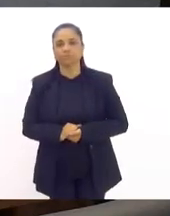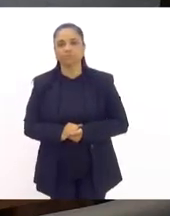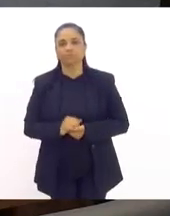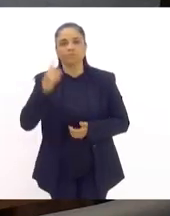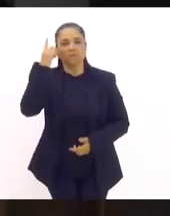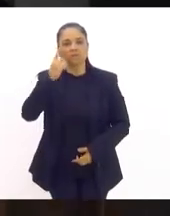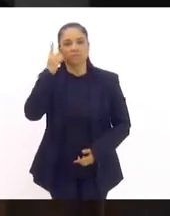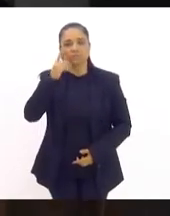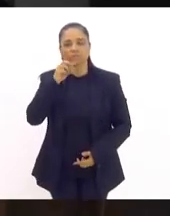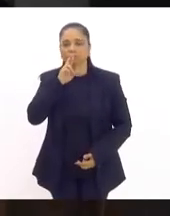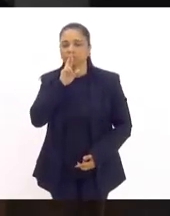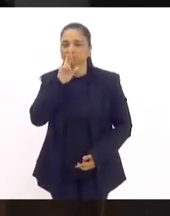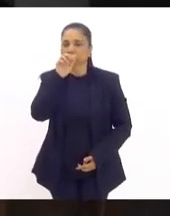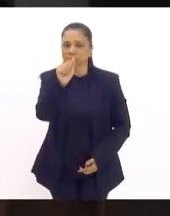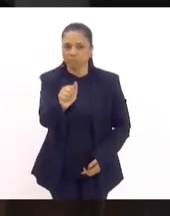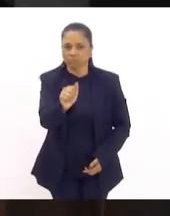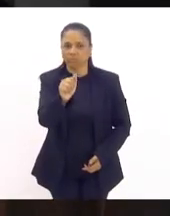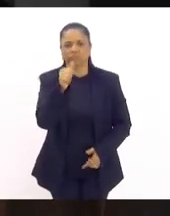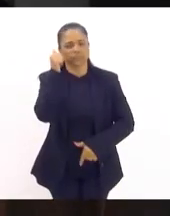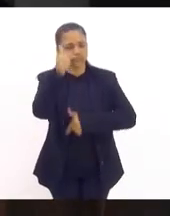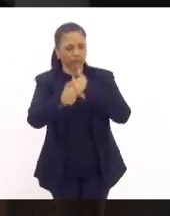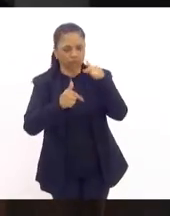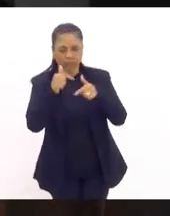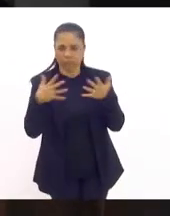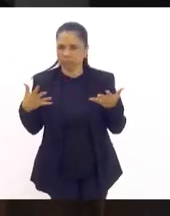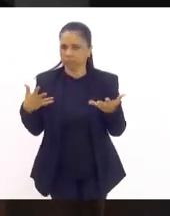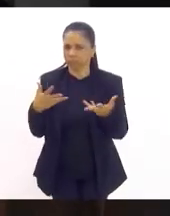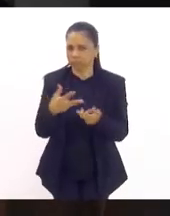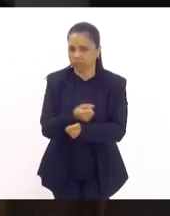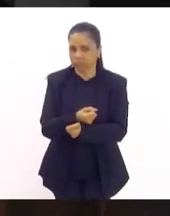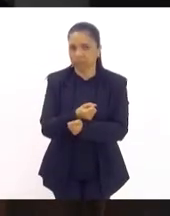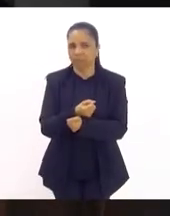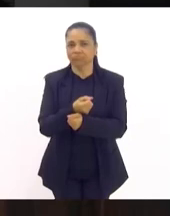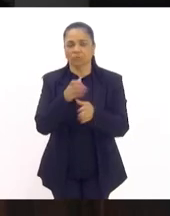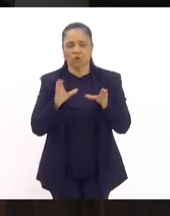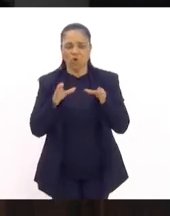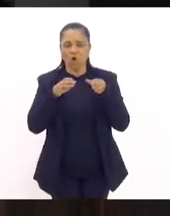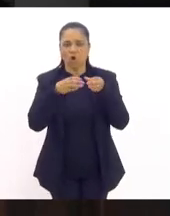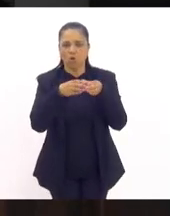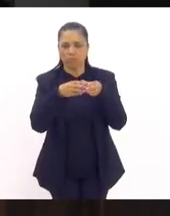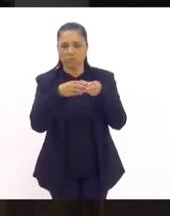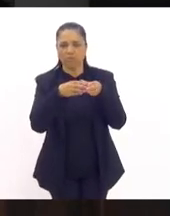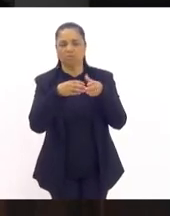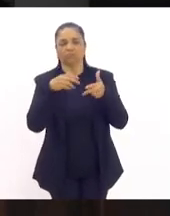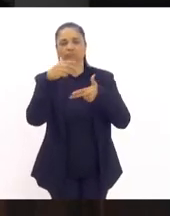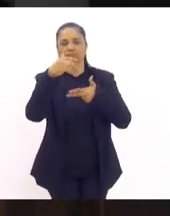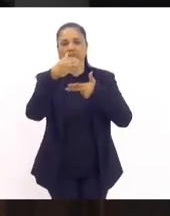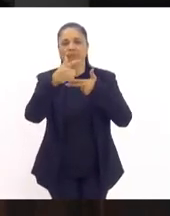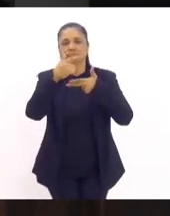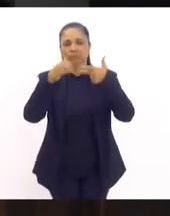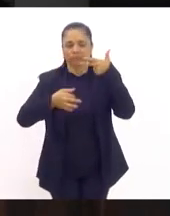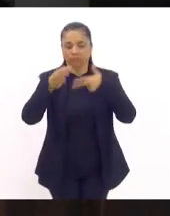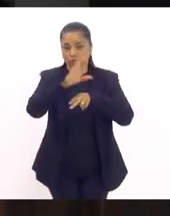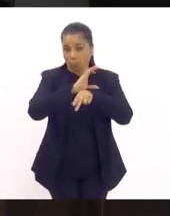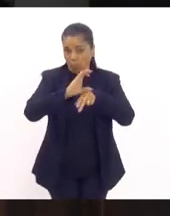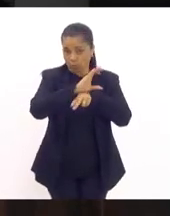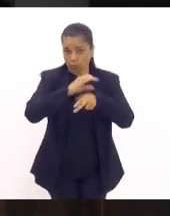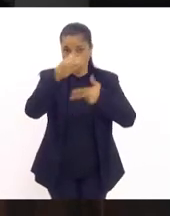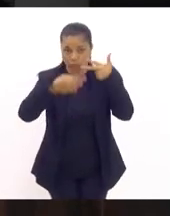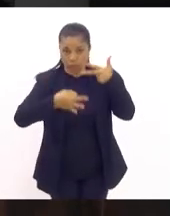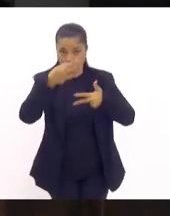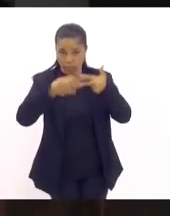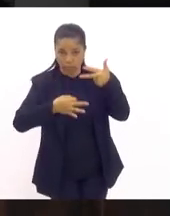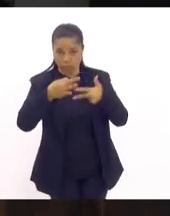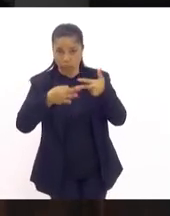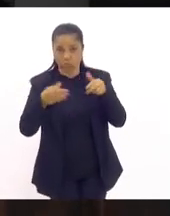deputado Rodrigo Amorim, pelo belo trabalho, inclusive, que tem feito à frente da Comissão de Constituição e Justiça, junto com os demais colegas.